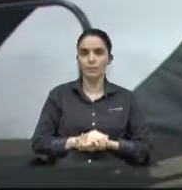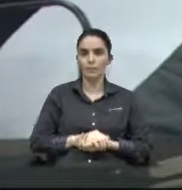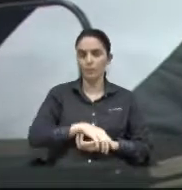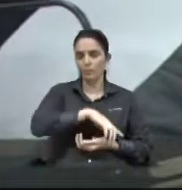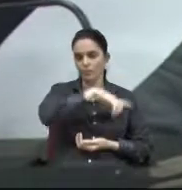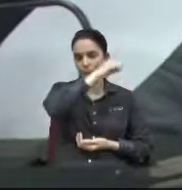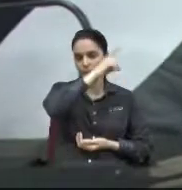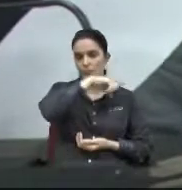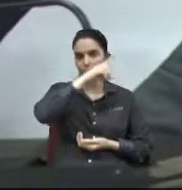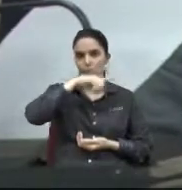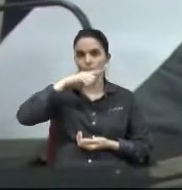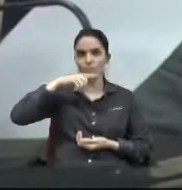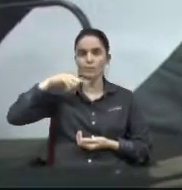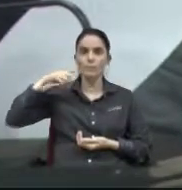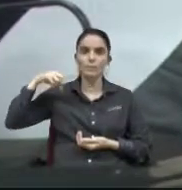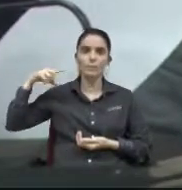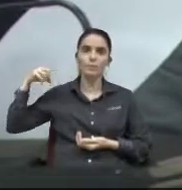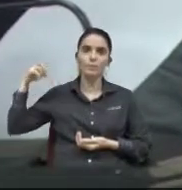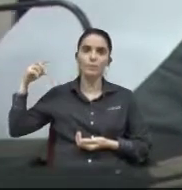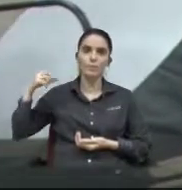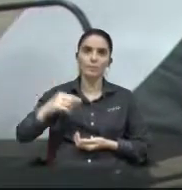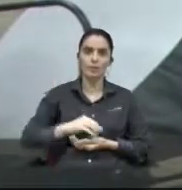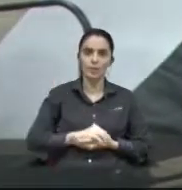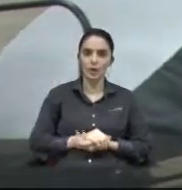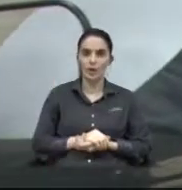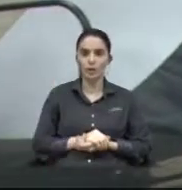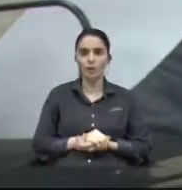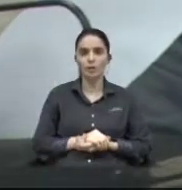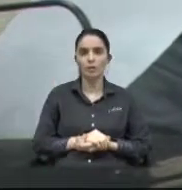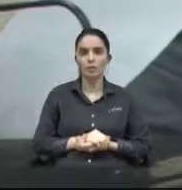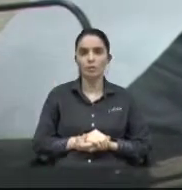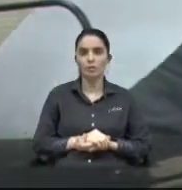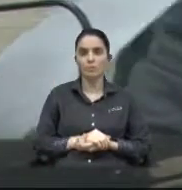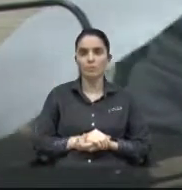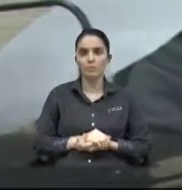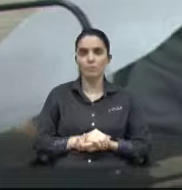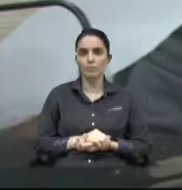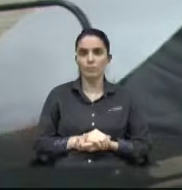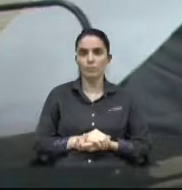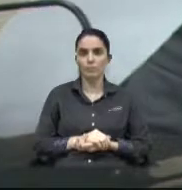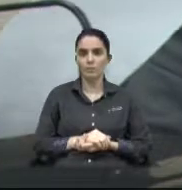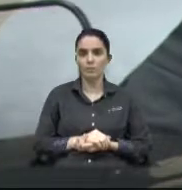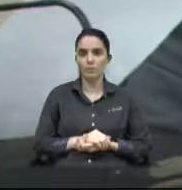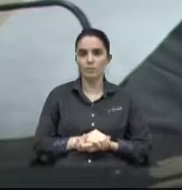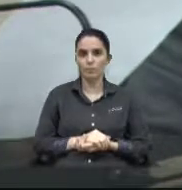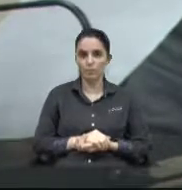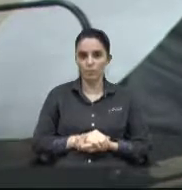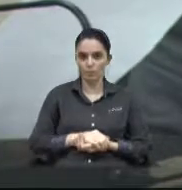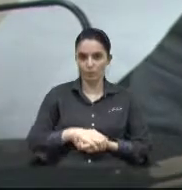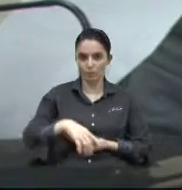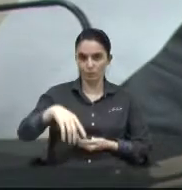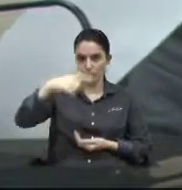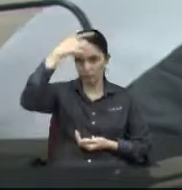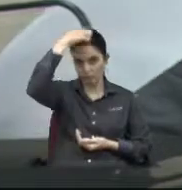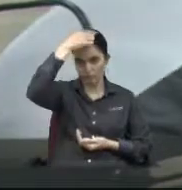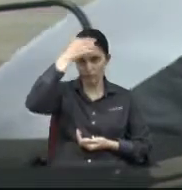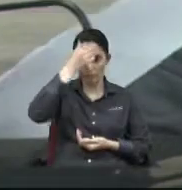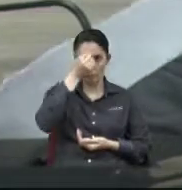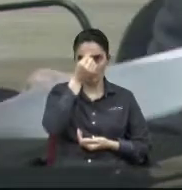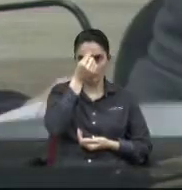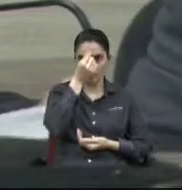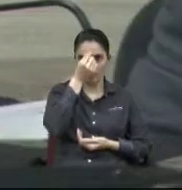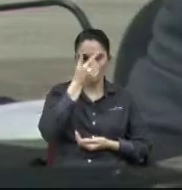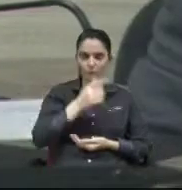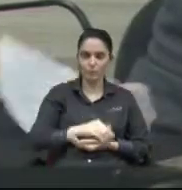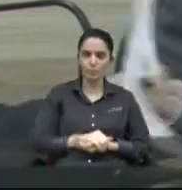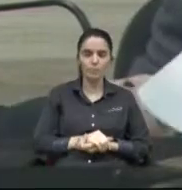Mayra Rosana Gama de Araújo Silva da Costa, Rafael Luiz Pavarini de